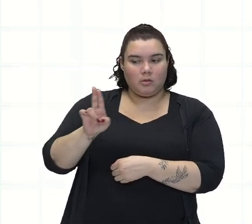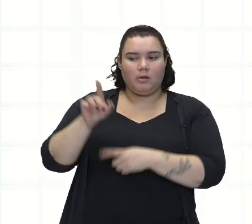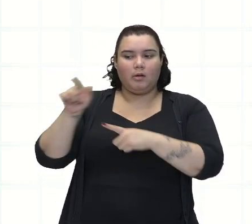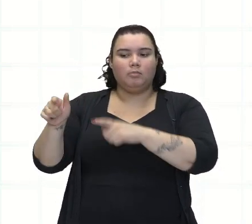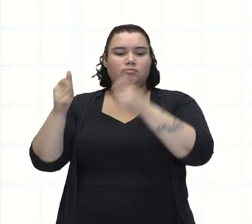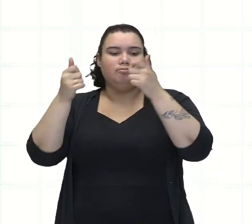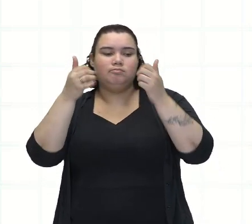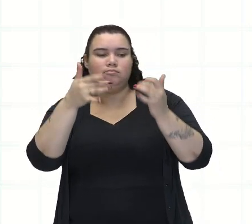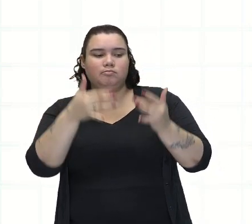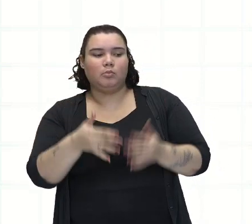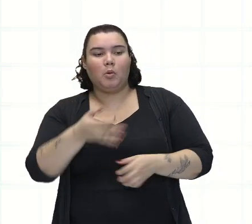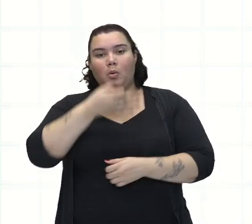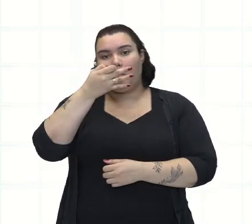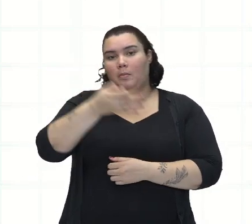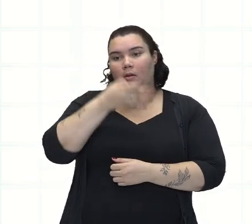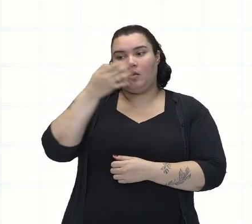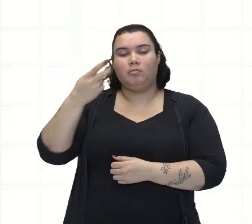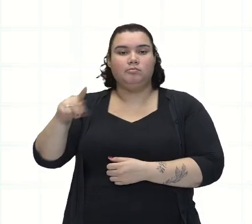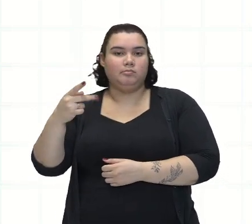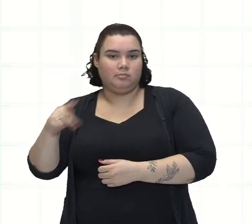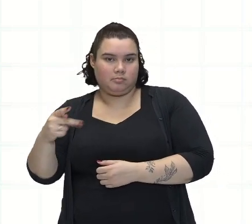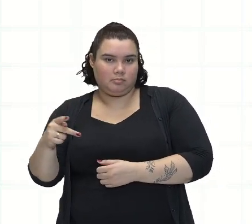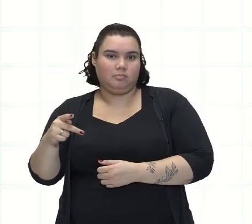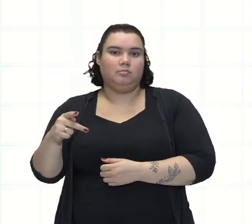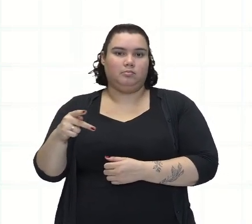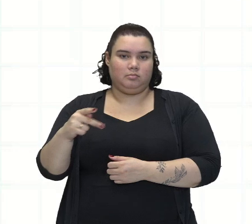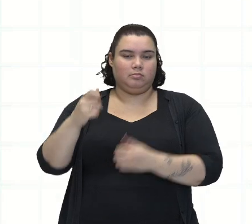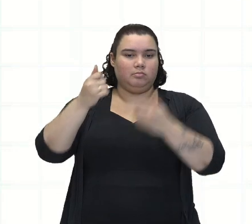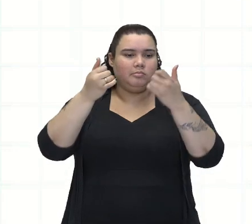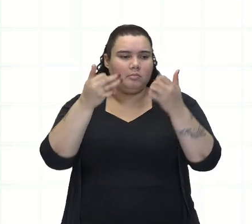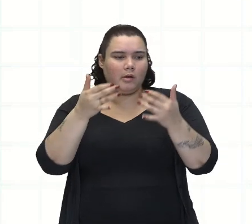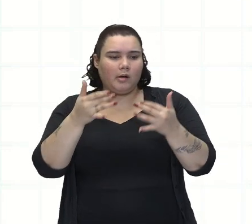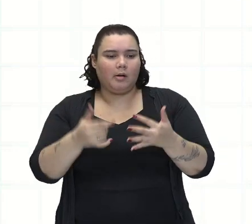o porquê, né? Ia dar uma emissão,